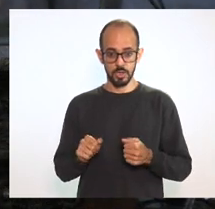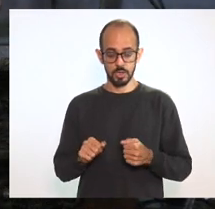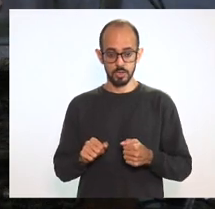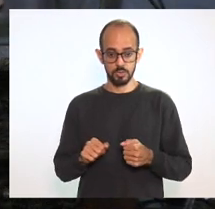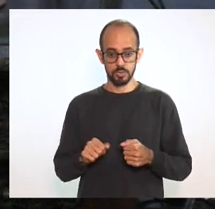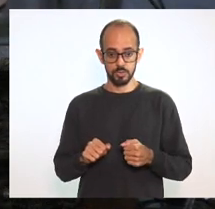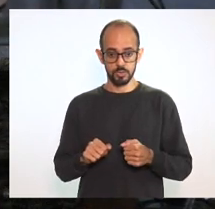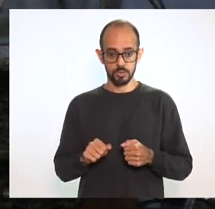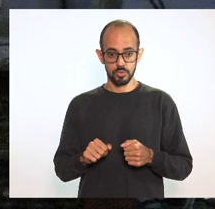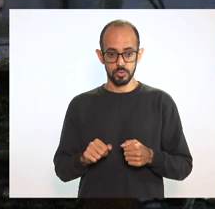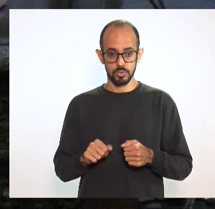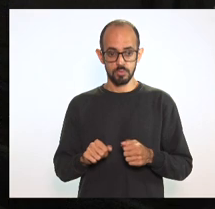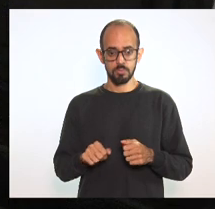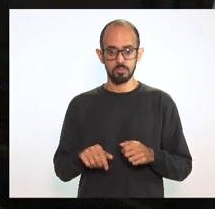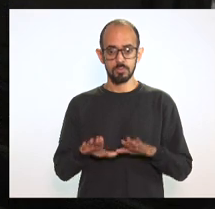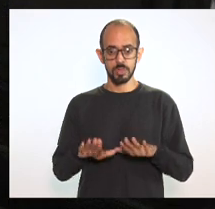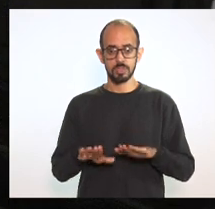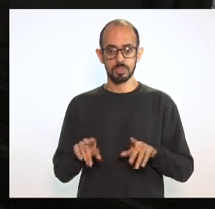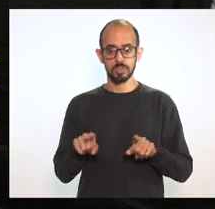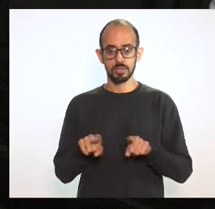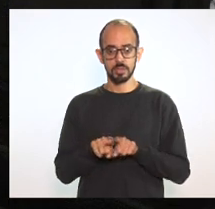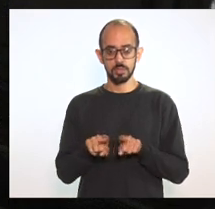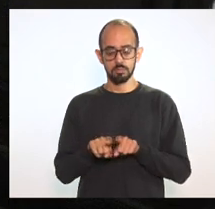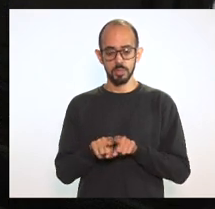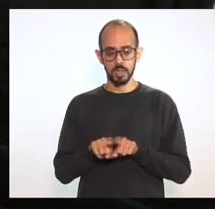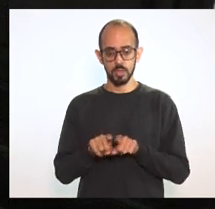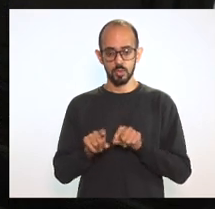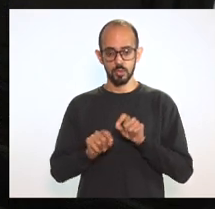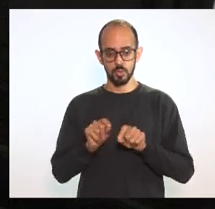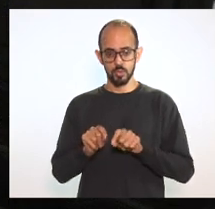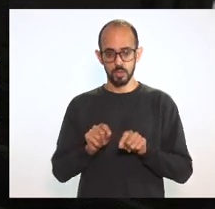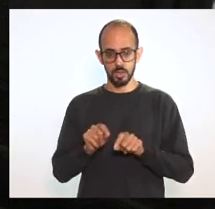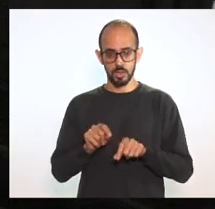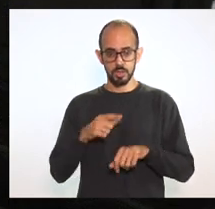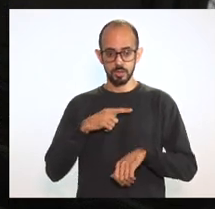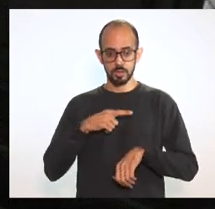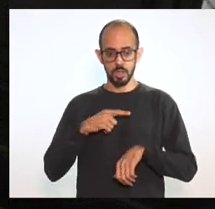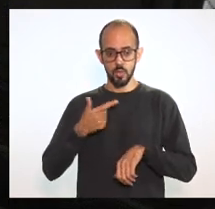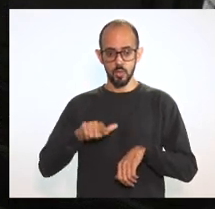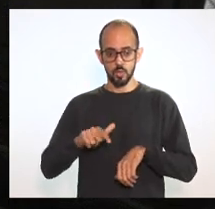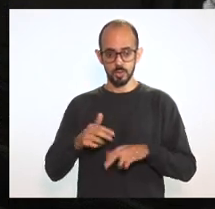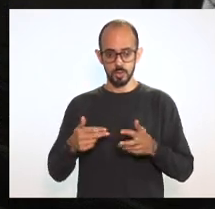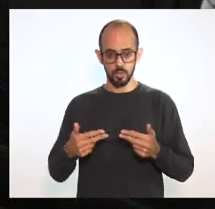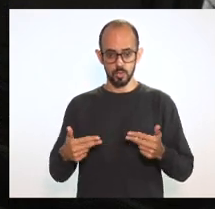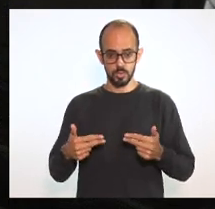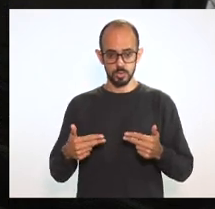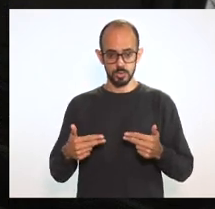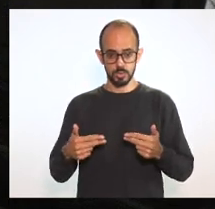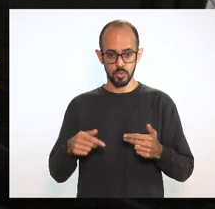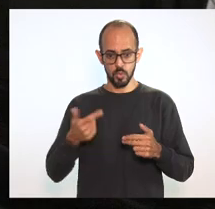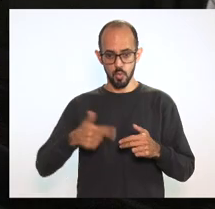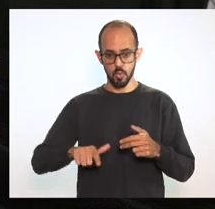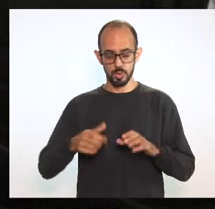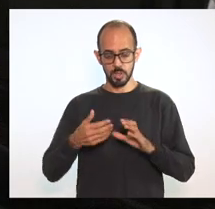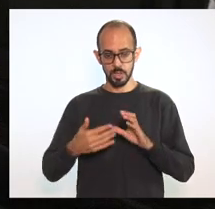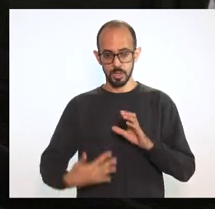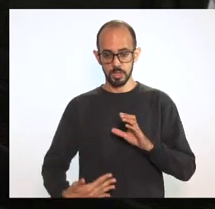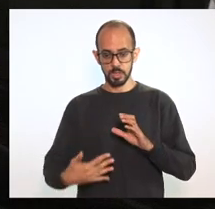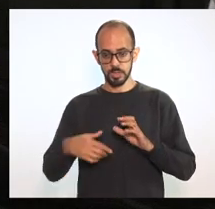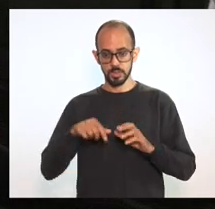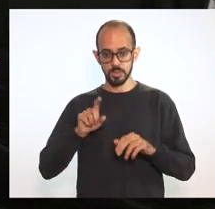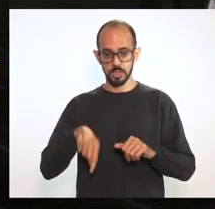mais uma coisa, deputado, presidente André Ciliano. Deputado Márcio Pacheco. Deputado Márcio, tem mais um outro aspecto, que é a